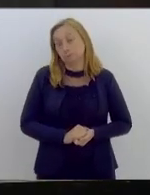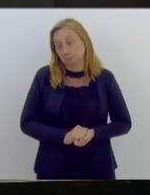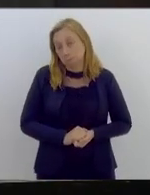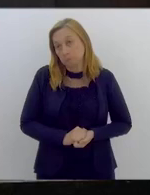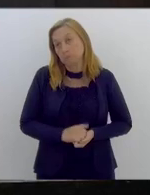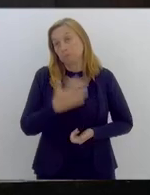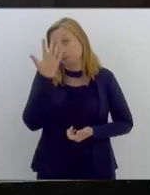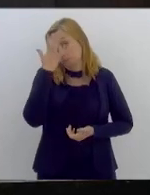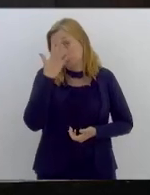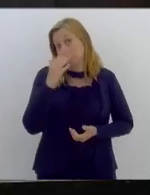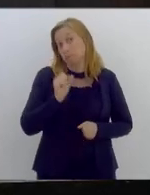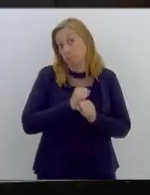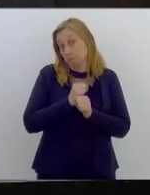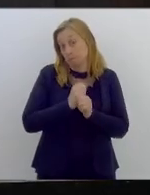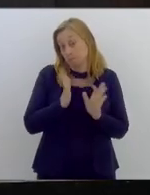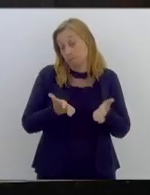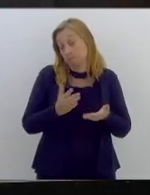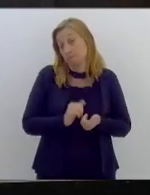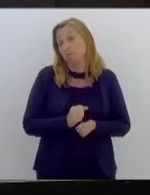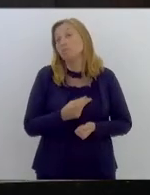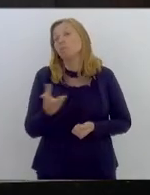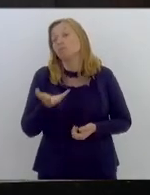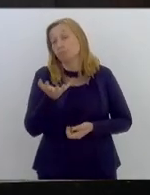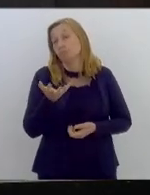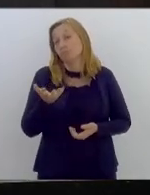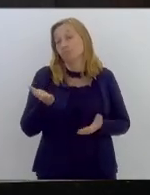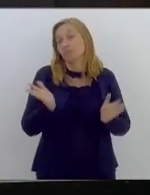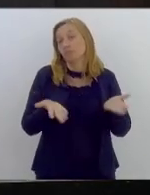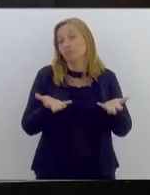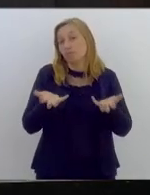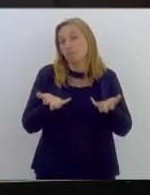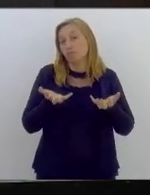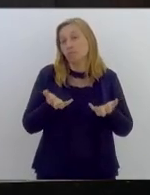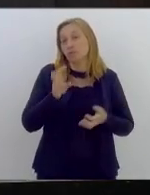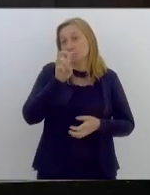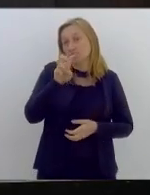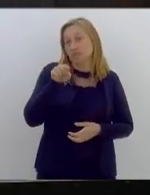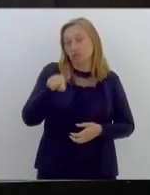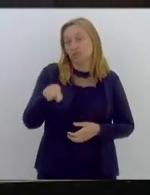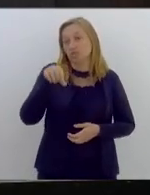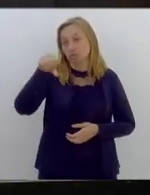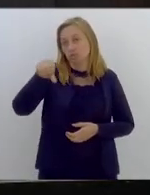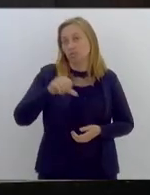em fevereiro desse ano. Quanto ele quer dar agora?